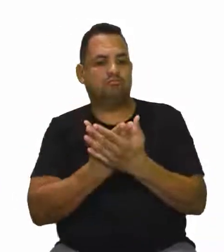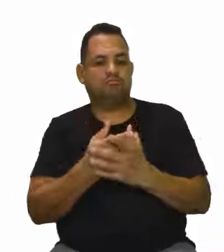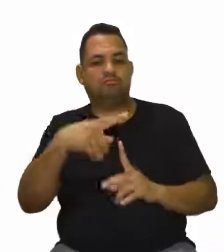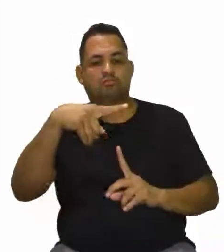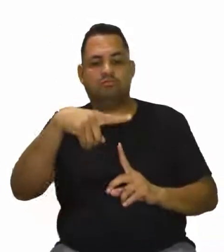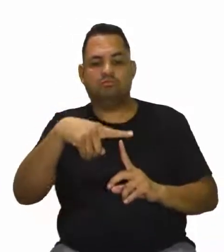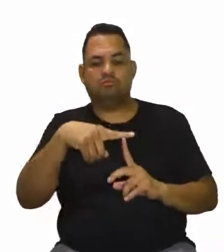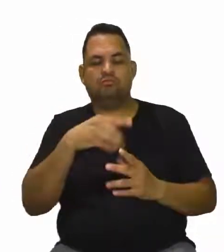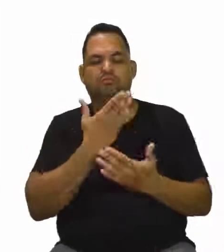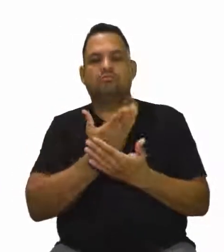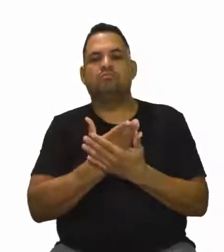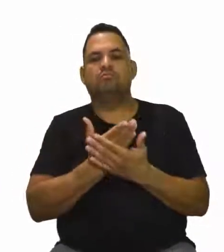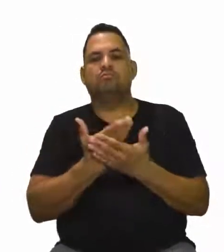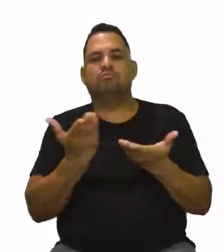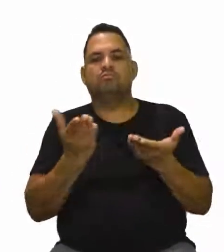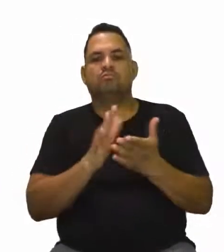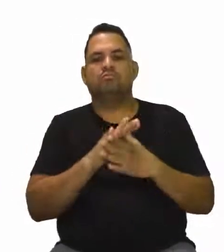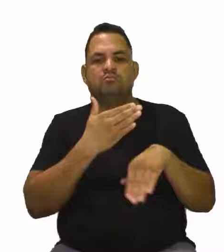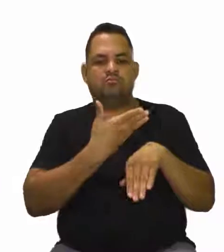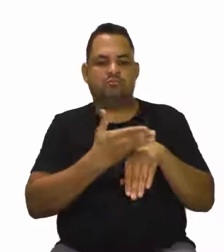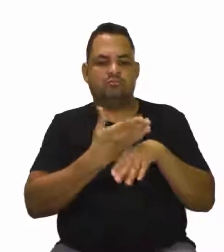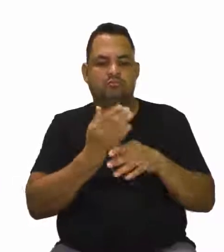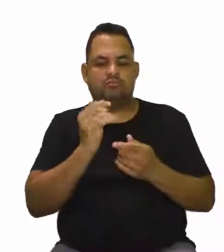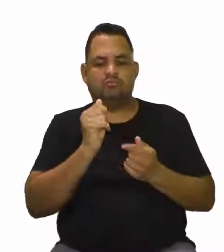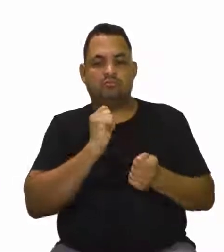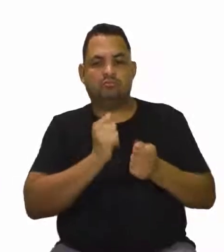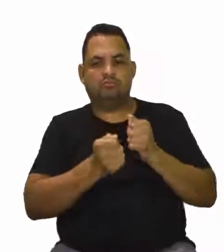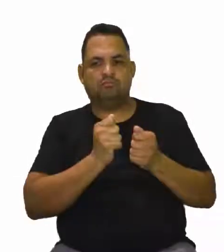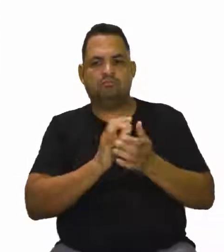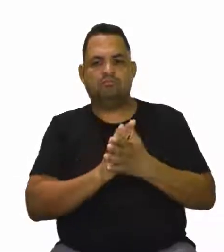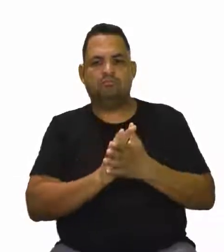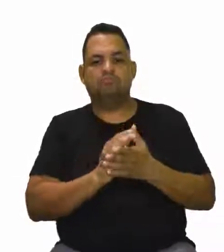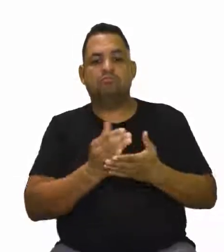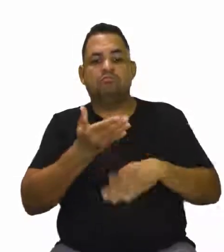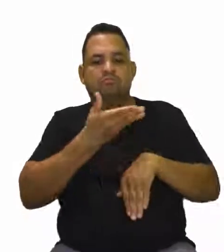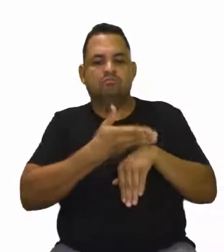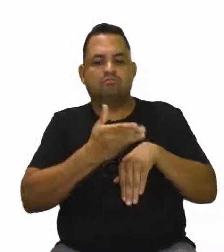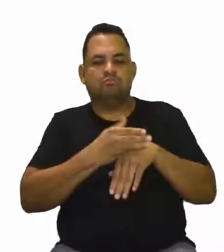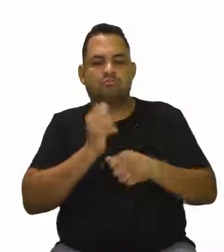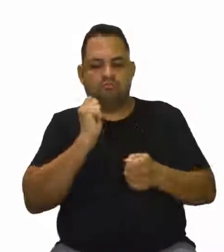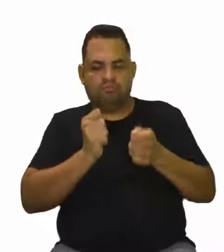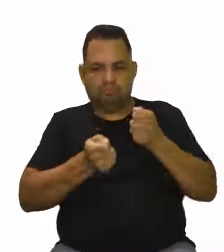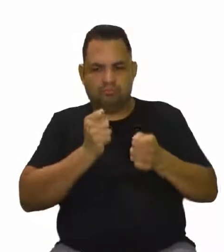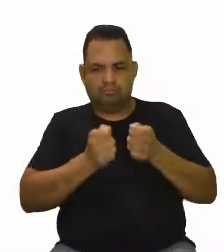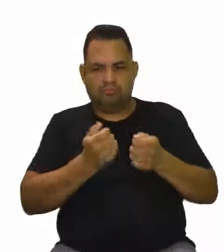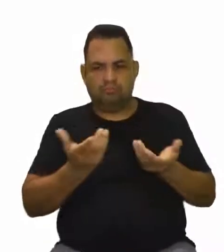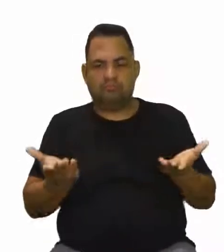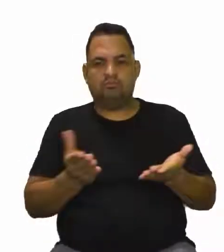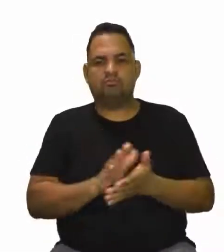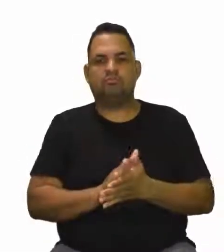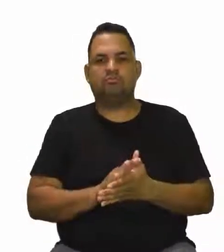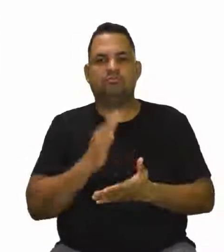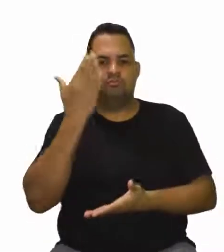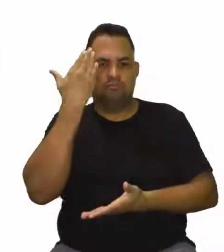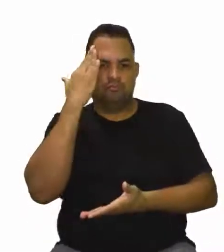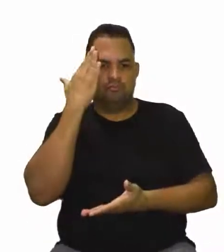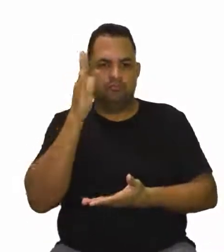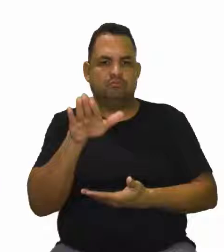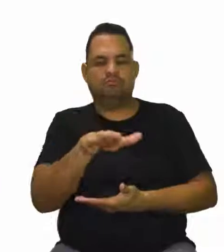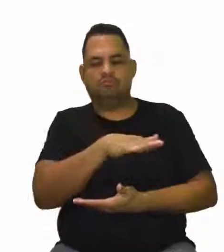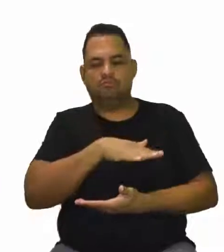de condicionamento de forma mais aprofundada, que é o treinamento funcional. Então nós vamos entender esse